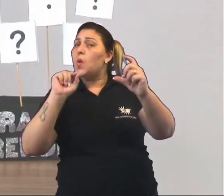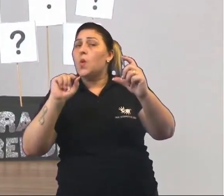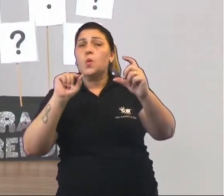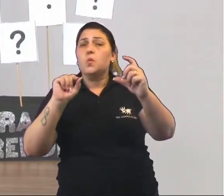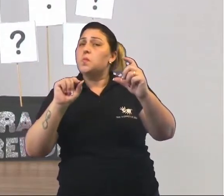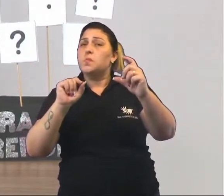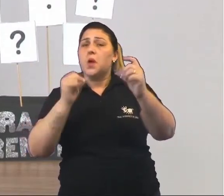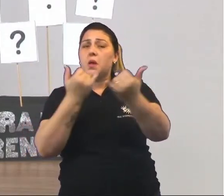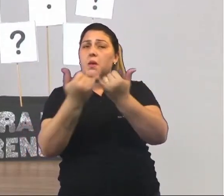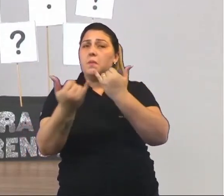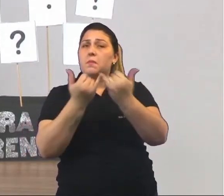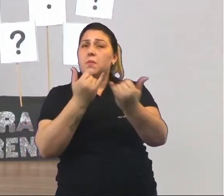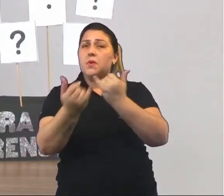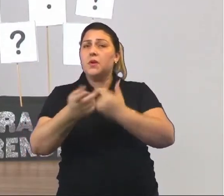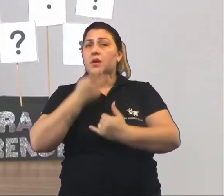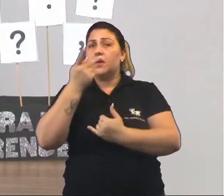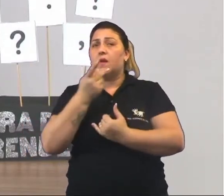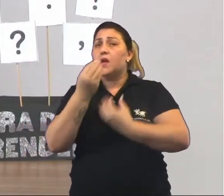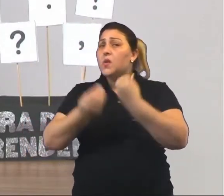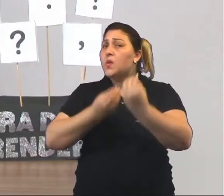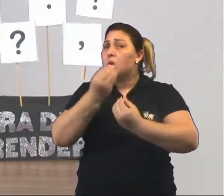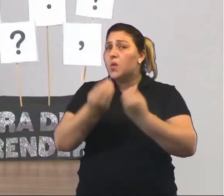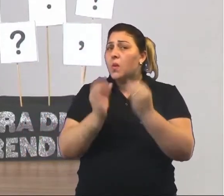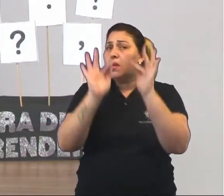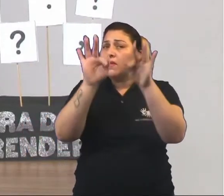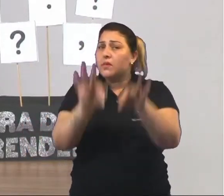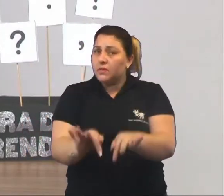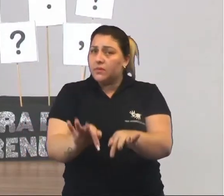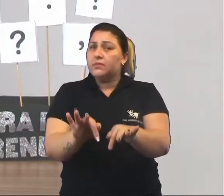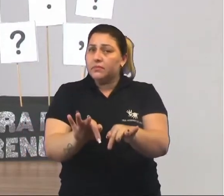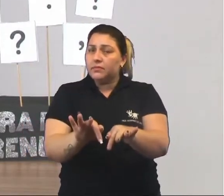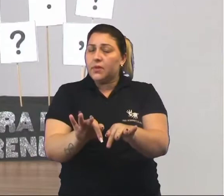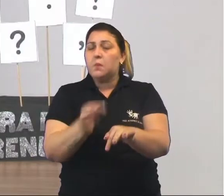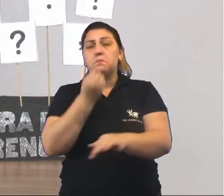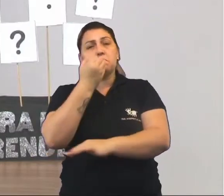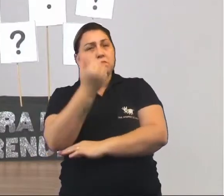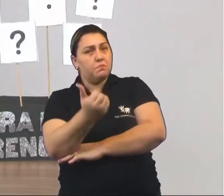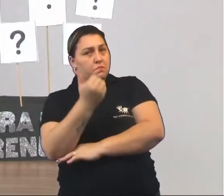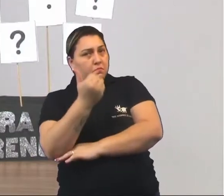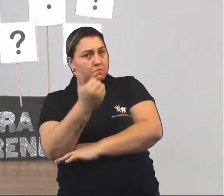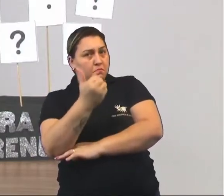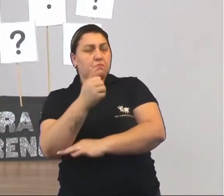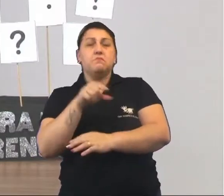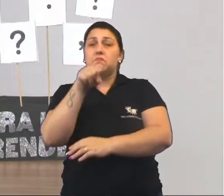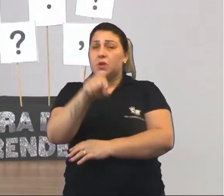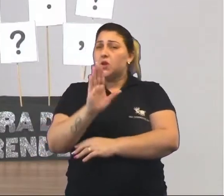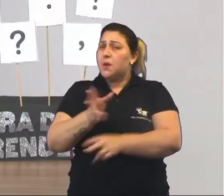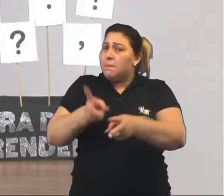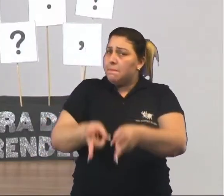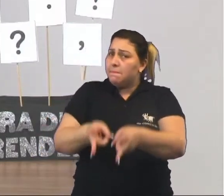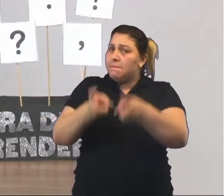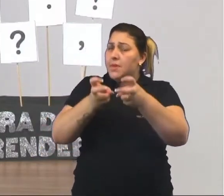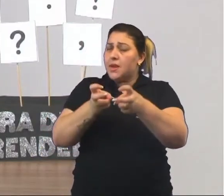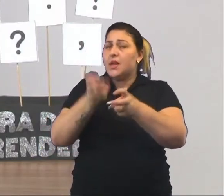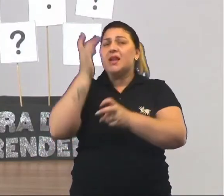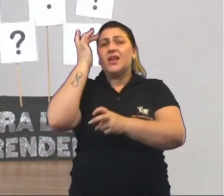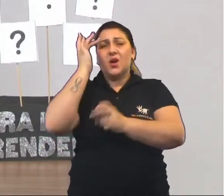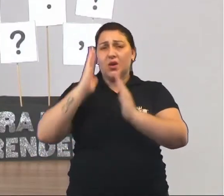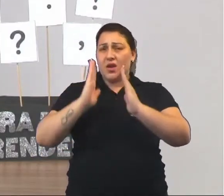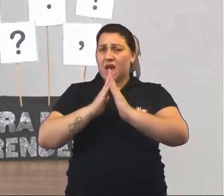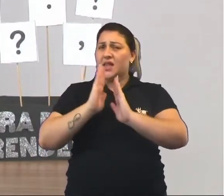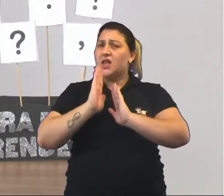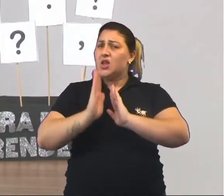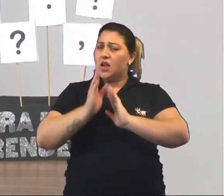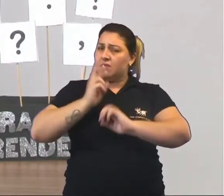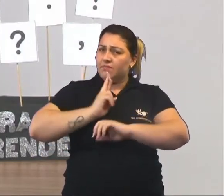há em comum nessas falas? Como que ela está sendo finalizada? Muito bem. Será que você já percebeu? Eu acho que alguém aí de casa